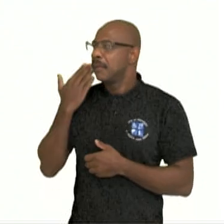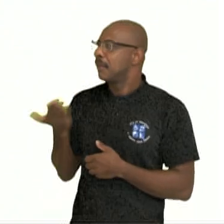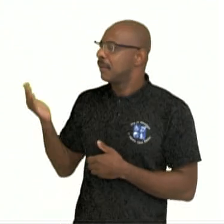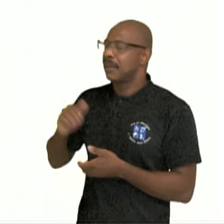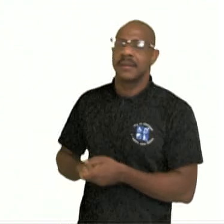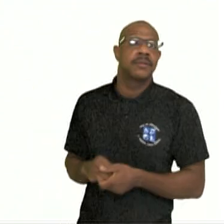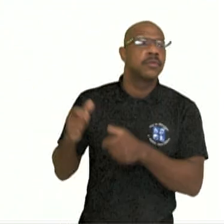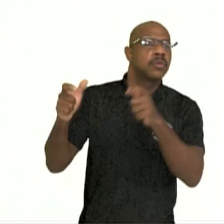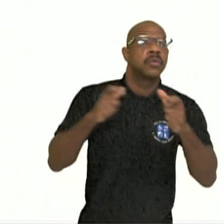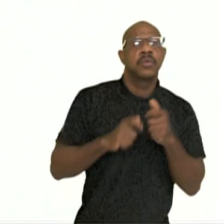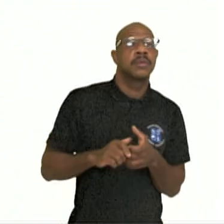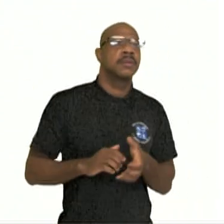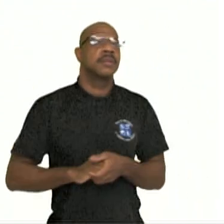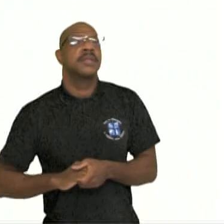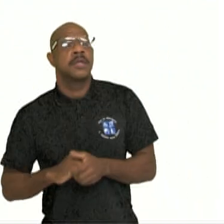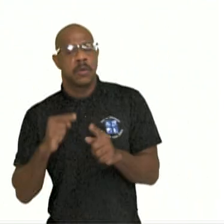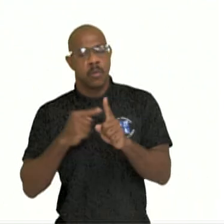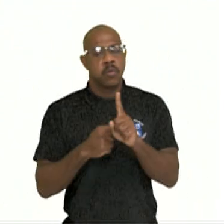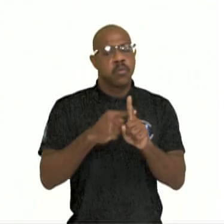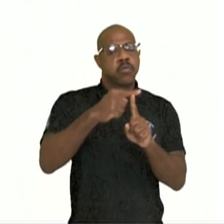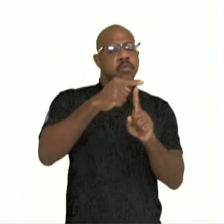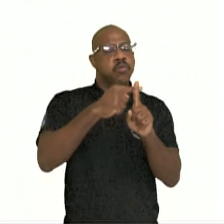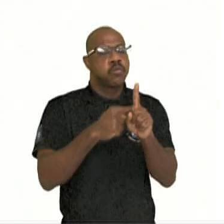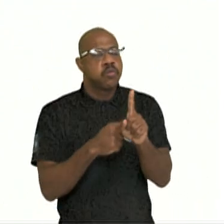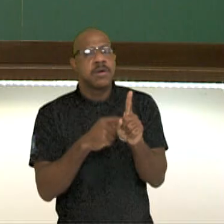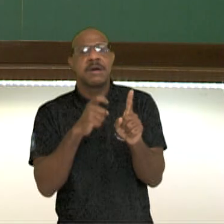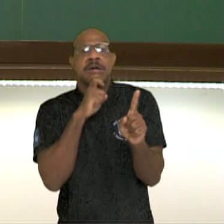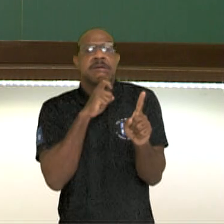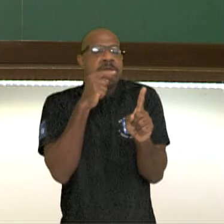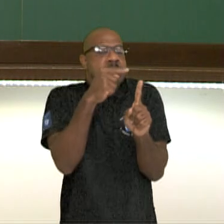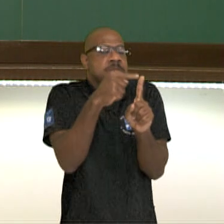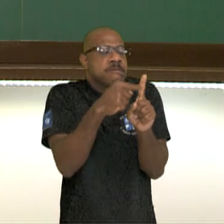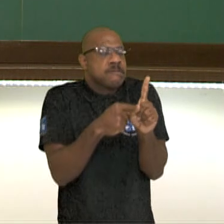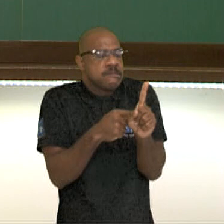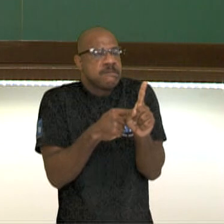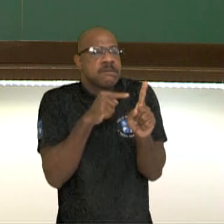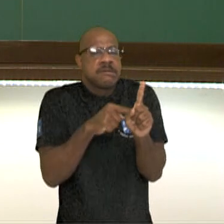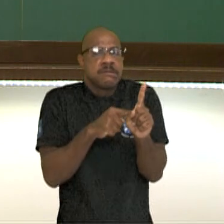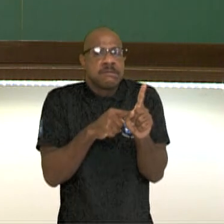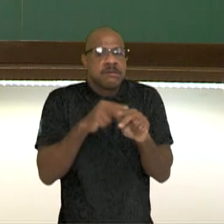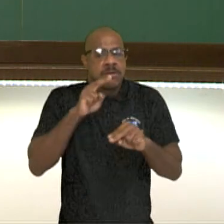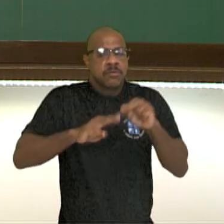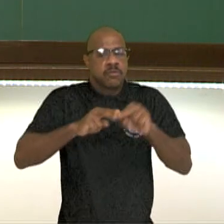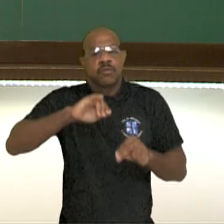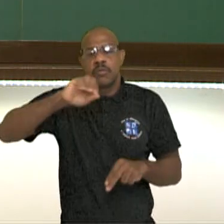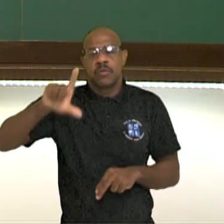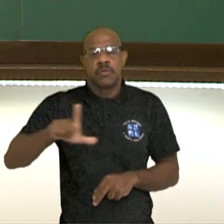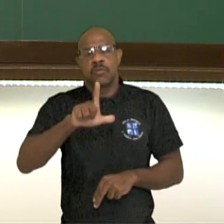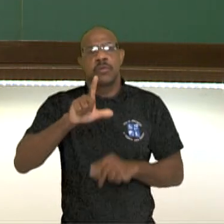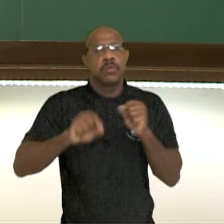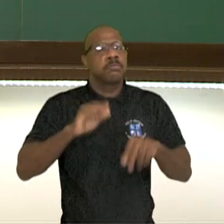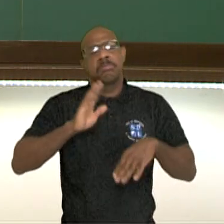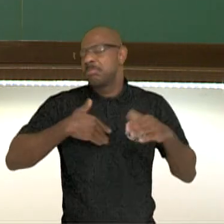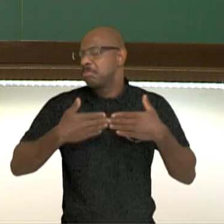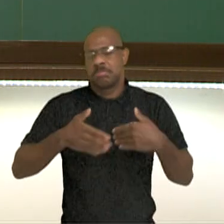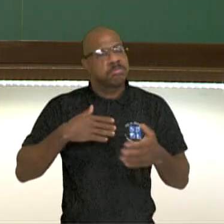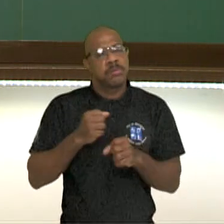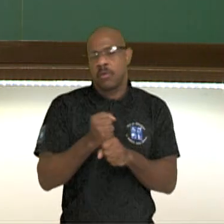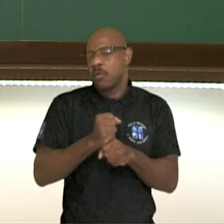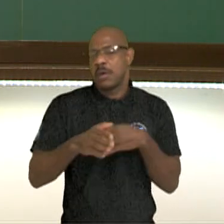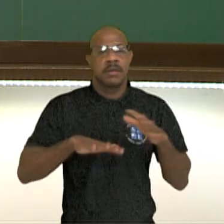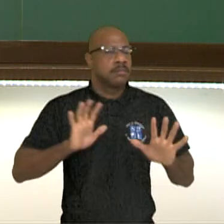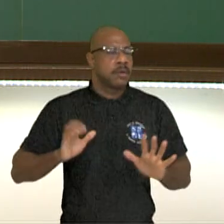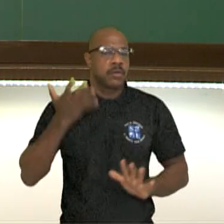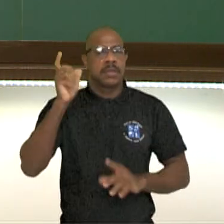dispõe de temperaturas extremamente baixas e incidência de neve nos meses de junho e julho, independente do ano em que isto